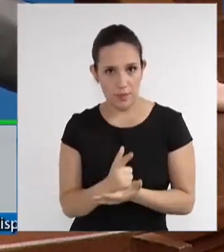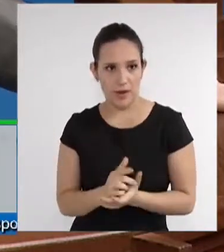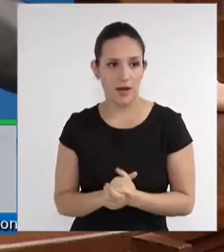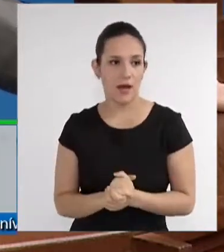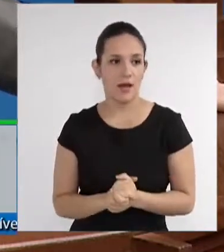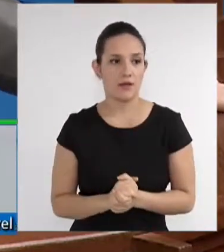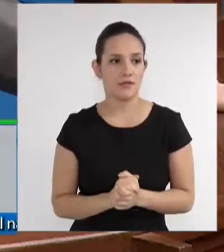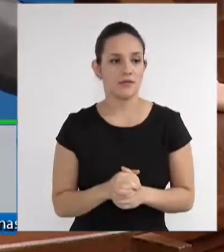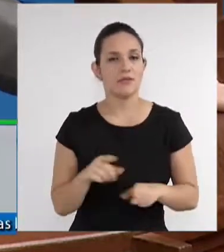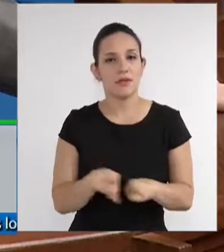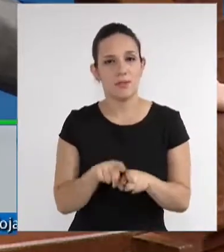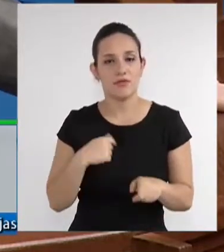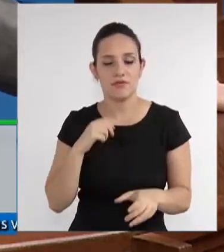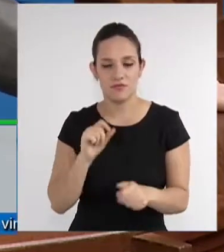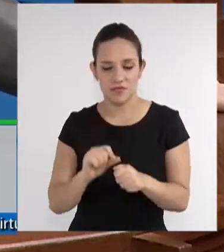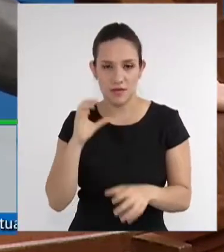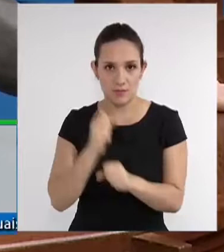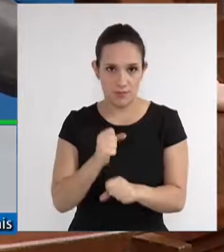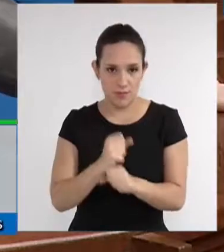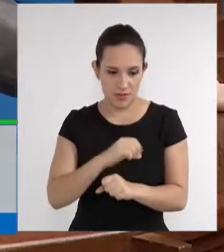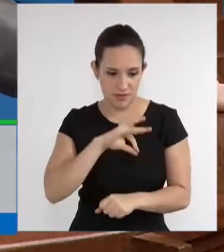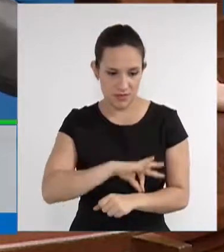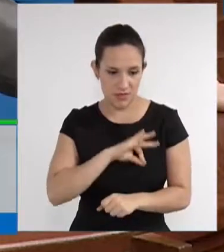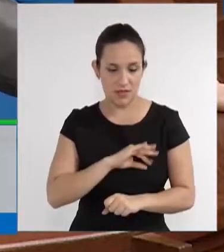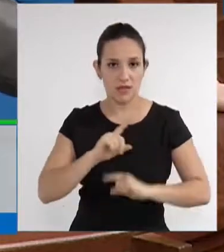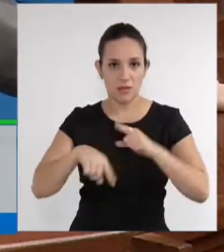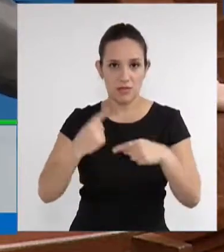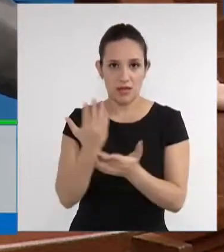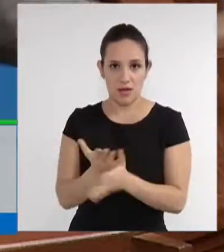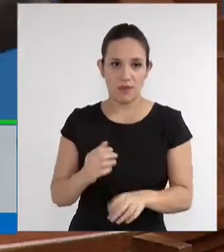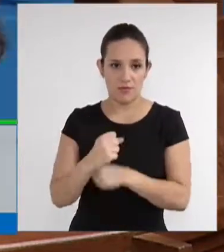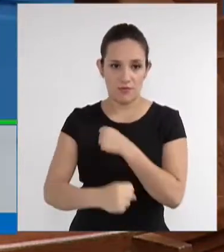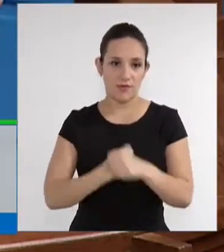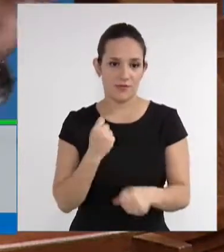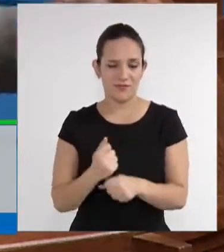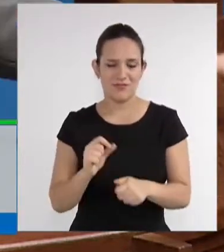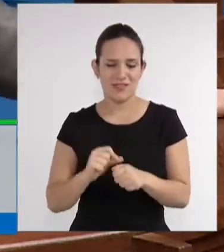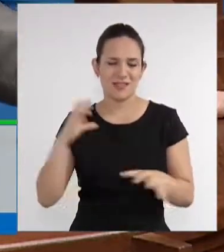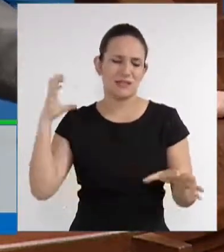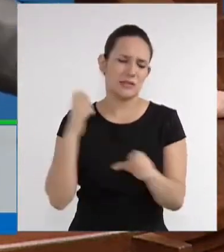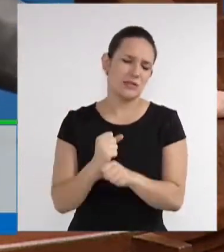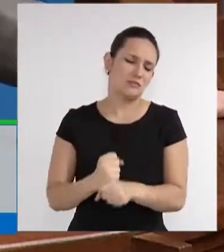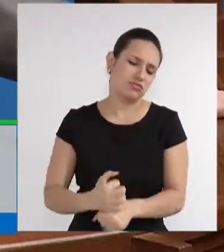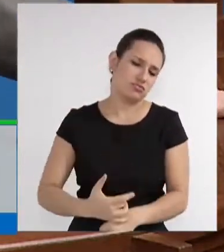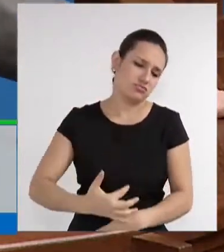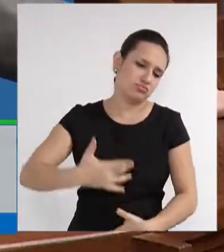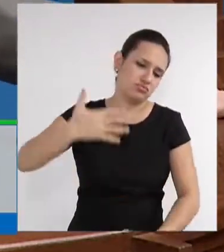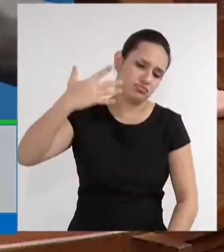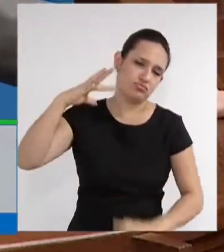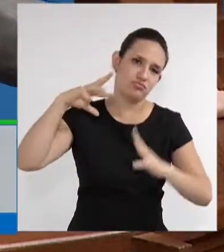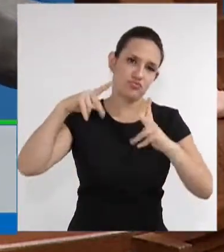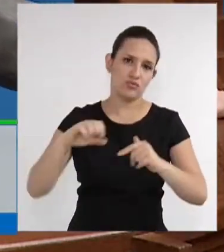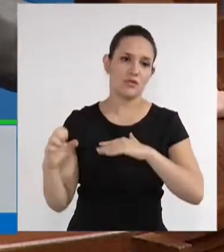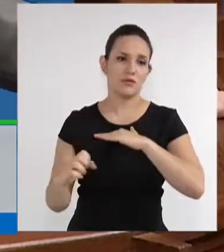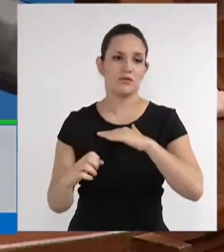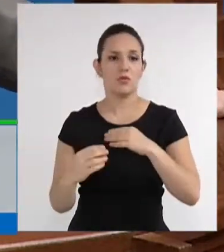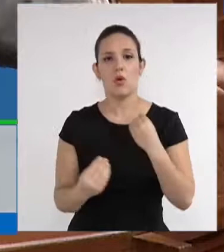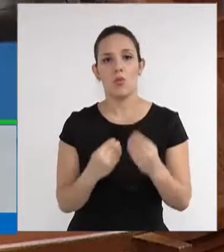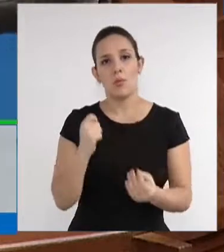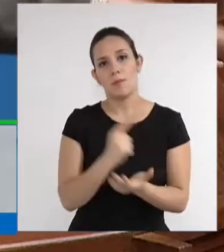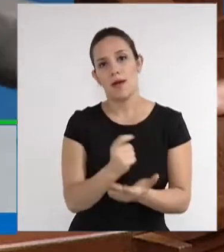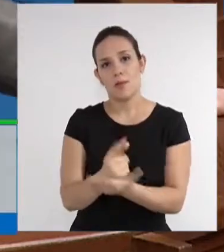do mês fazer o balancete, no final de ano fazer o balanço e compreender a dinâmica da estrutura